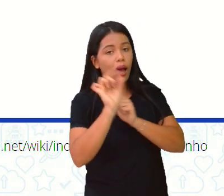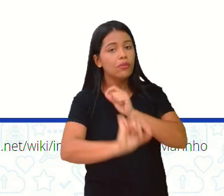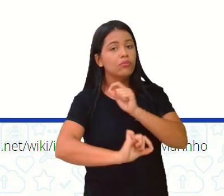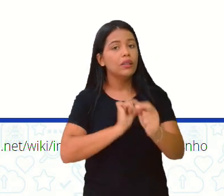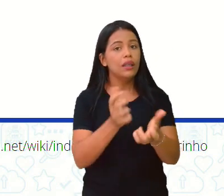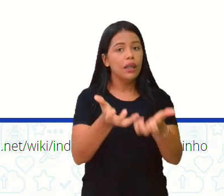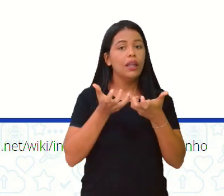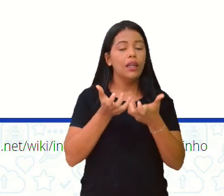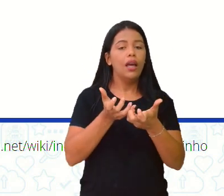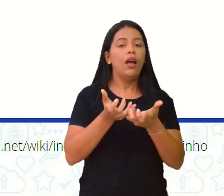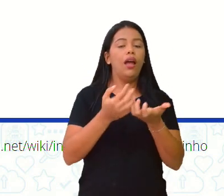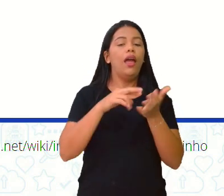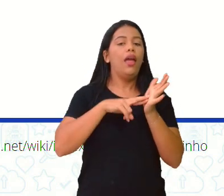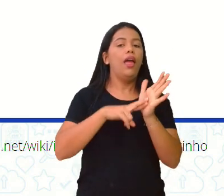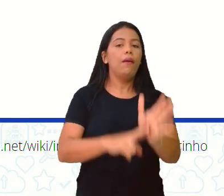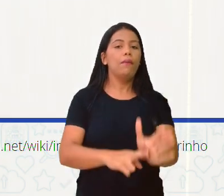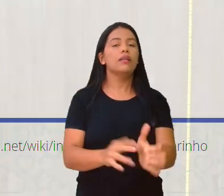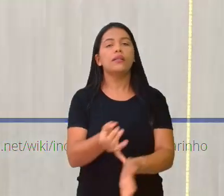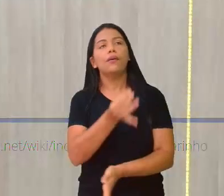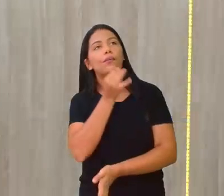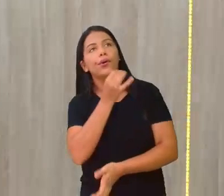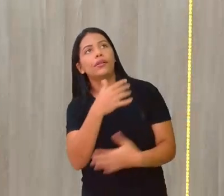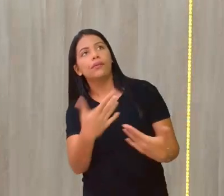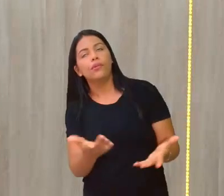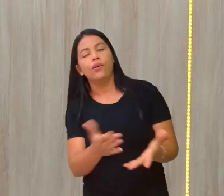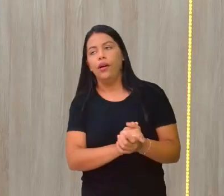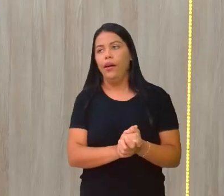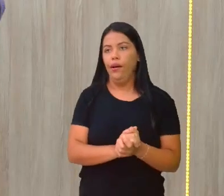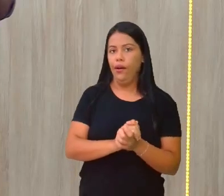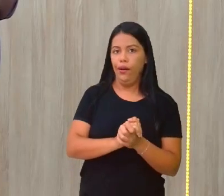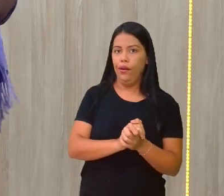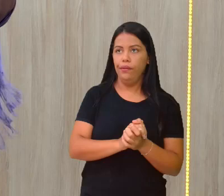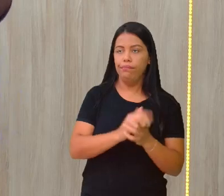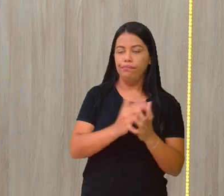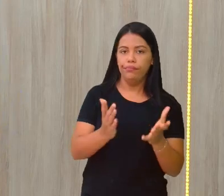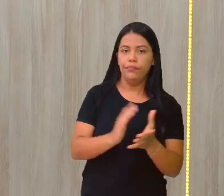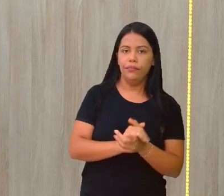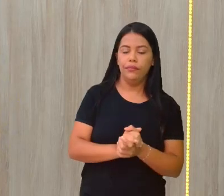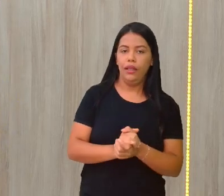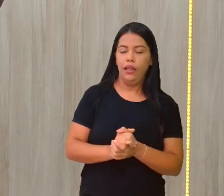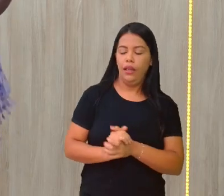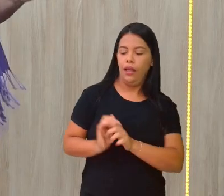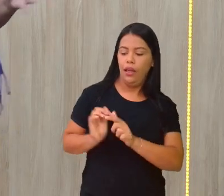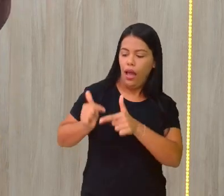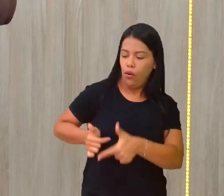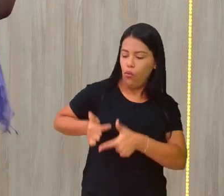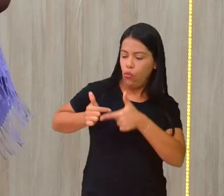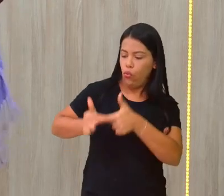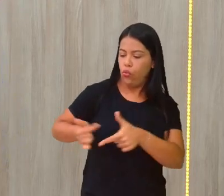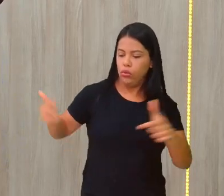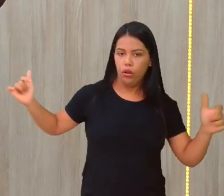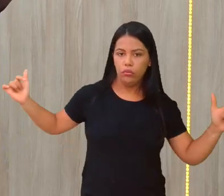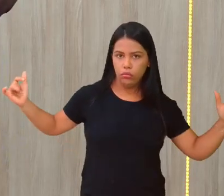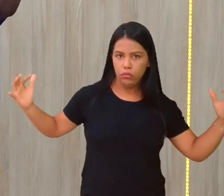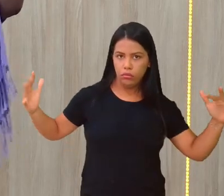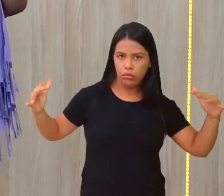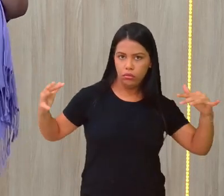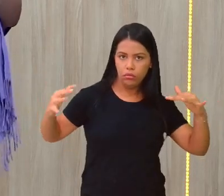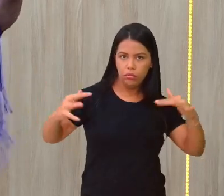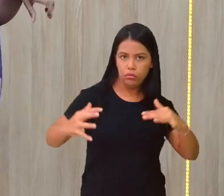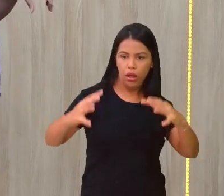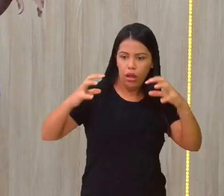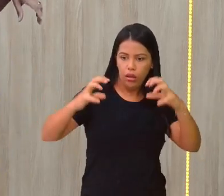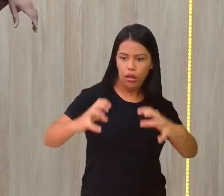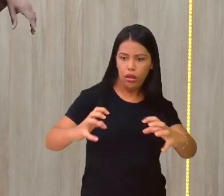por exemplo, a chegada, a luta entre os cavaleiros, um do